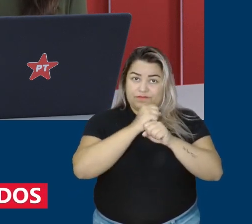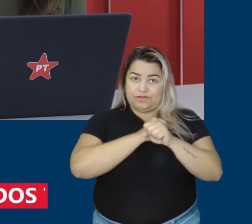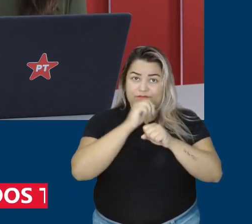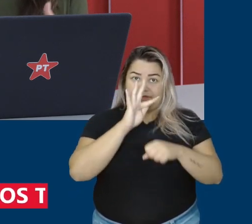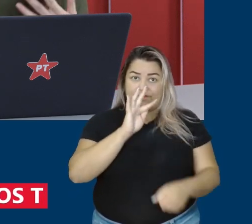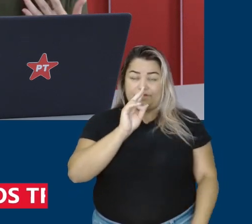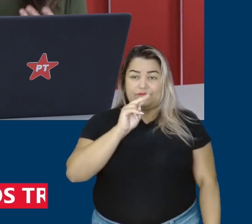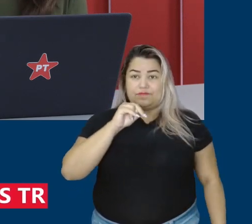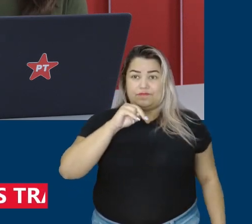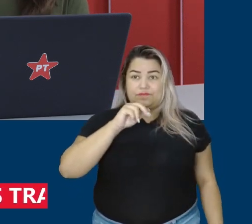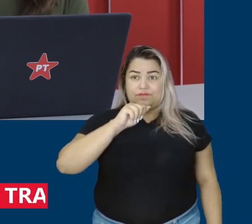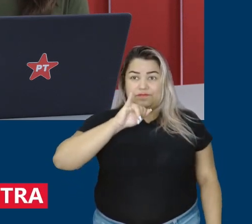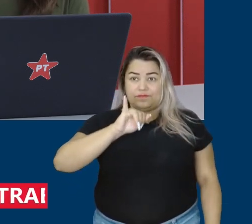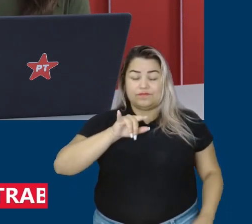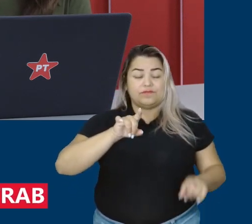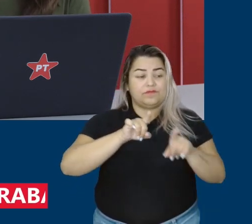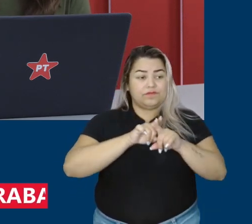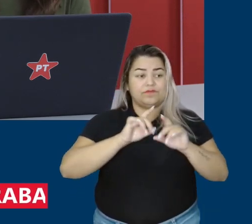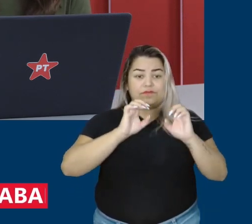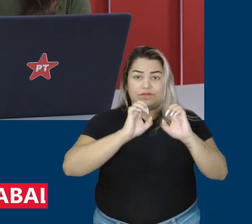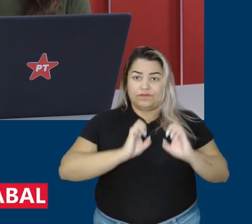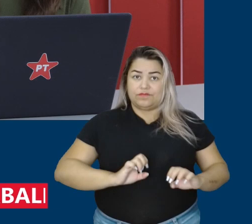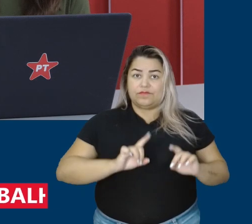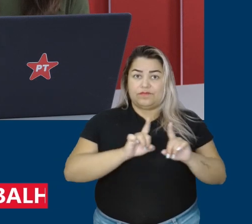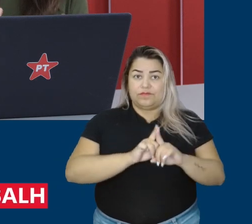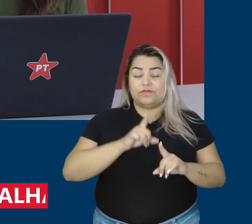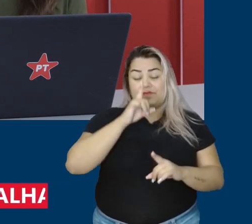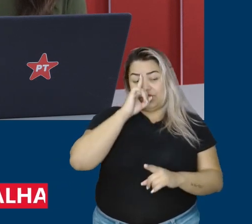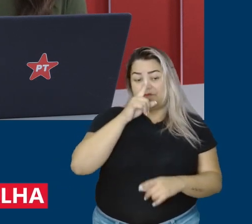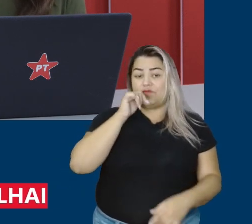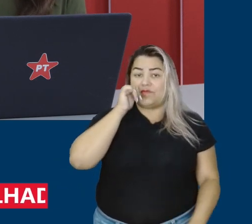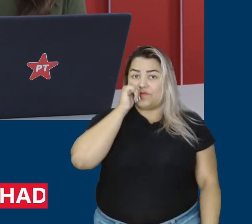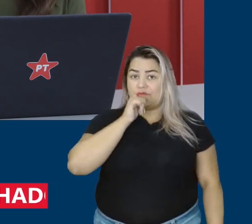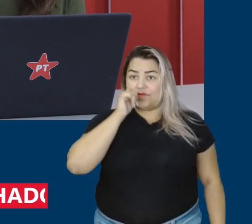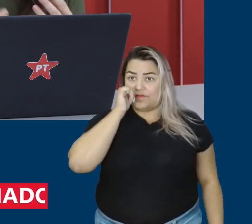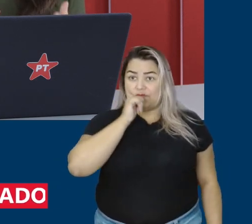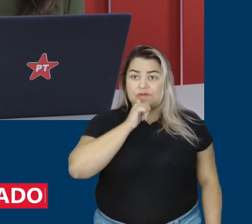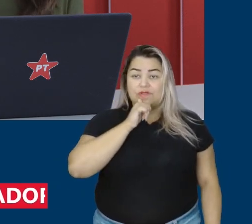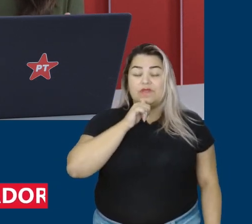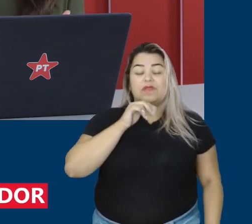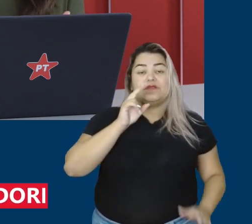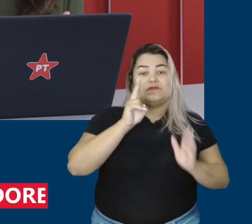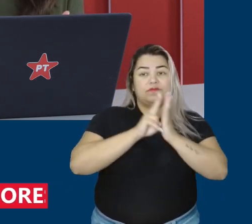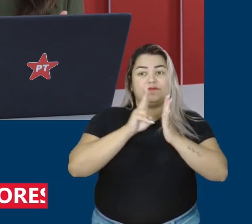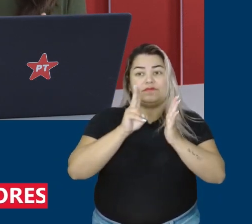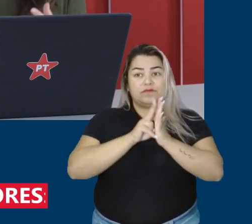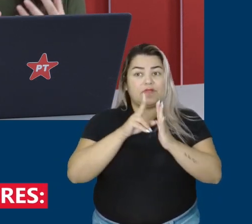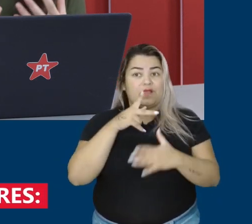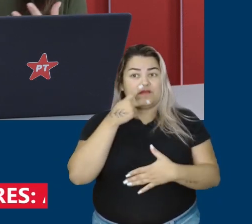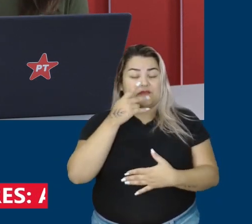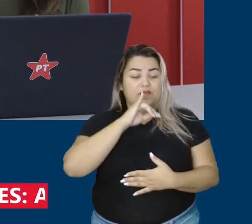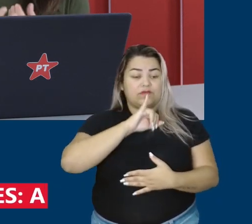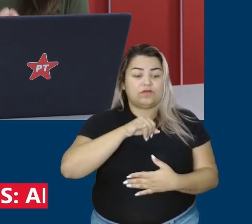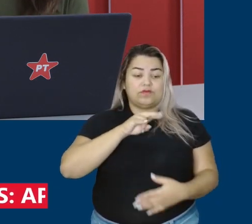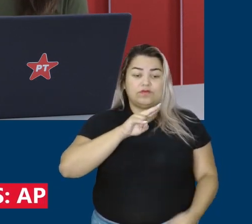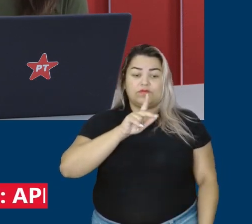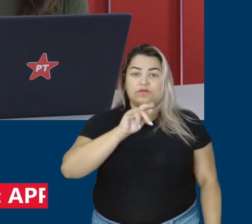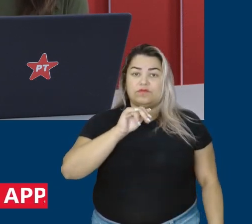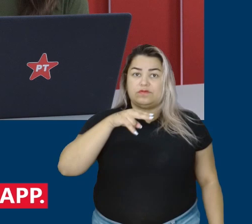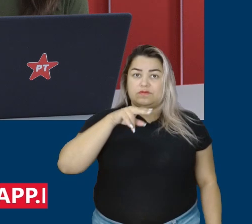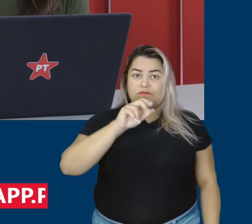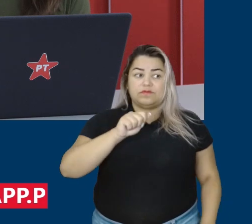FUNAI também foi reestruturada e está sob o comando de uma mulher indígena. Eu queria que você comentasse, Juliana, a importância